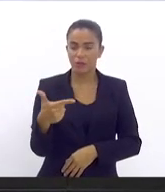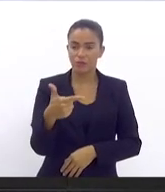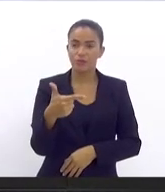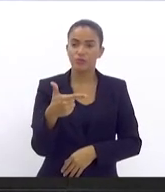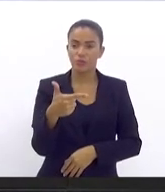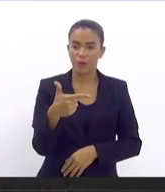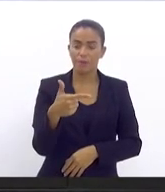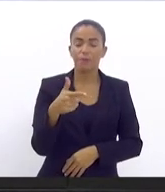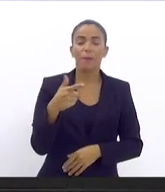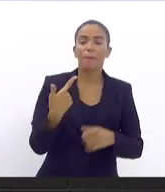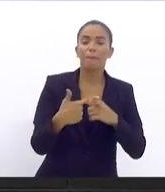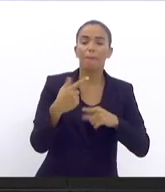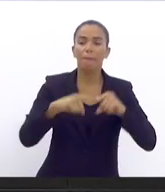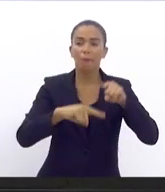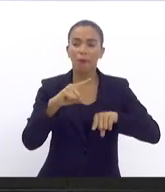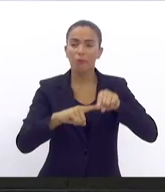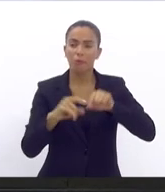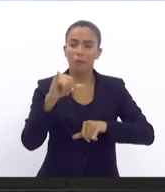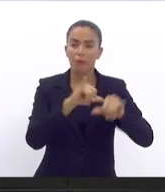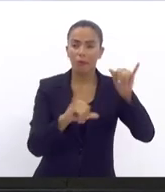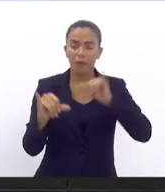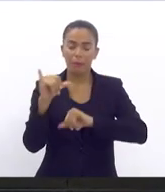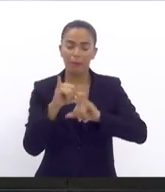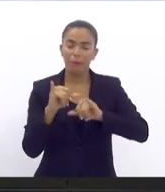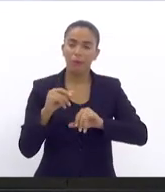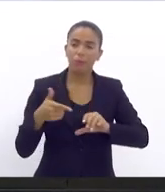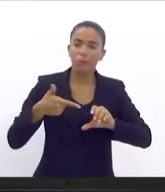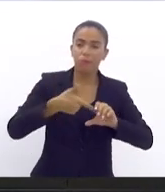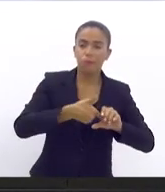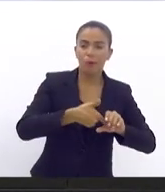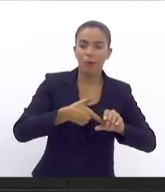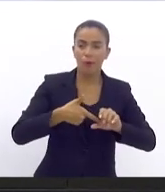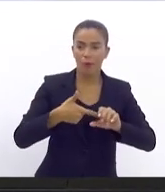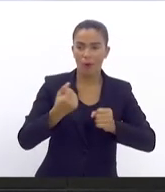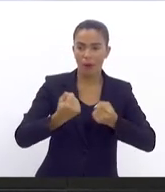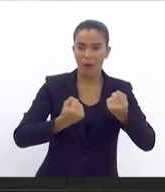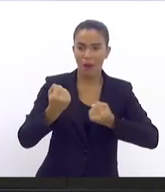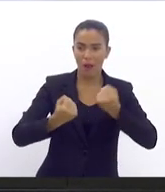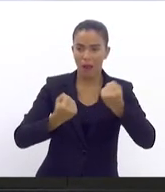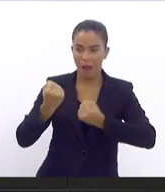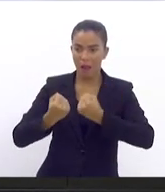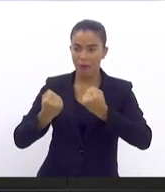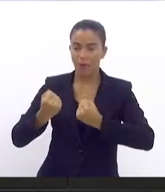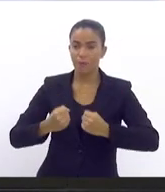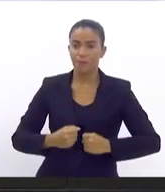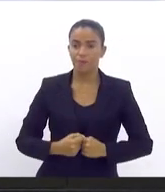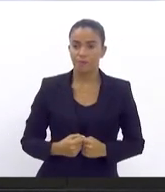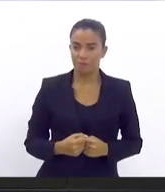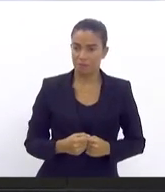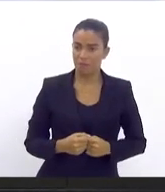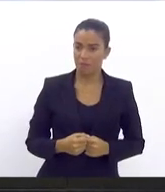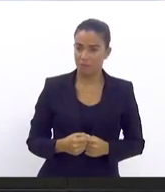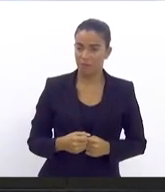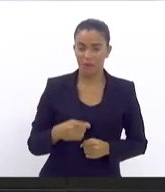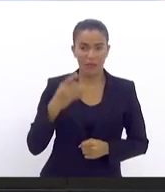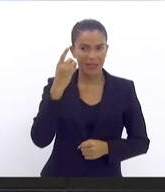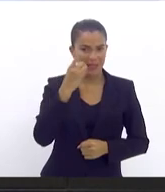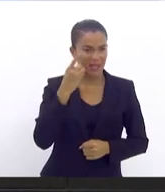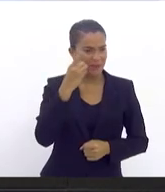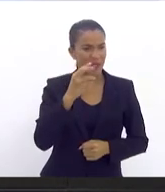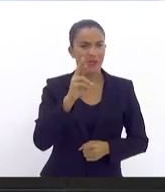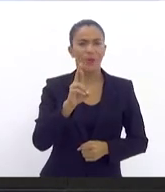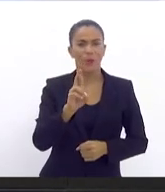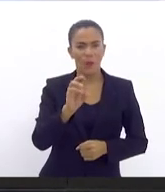nitrogênio automotivo, no âmbito do Estado do Rio de Janeiro, com respectiva aplicação de sanções. Deputado